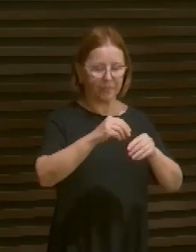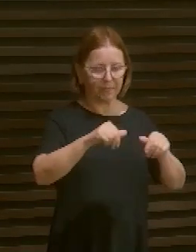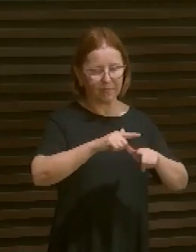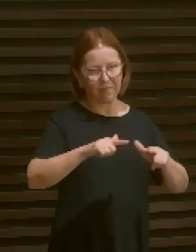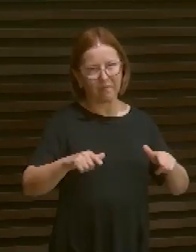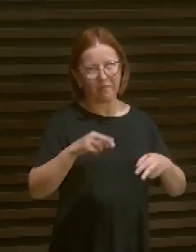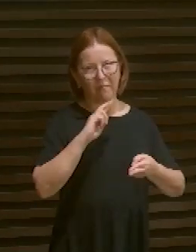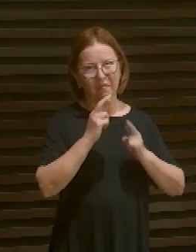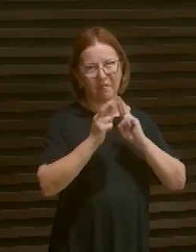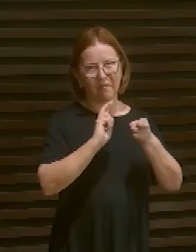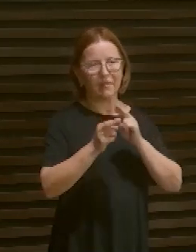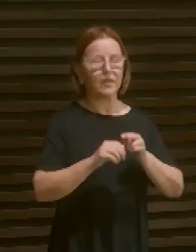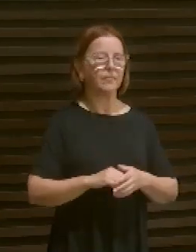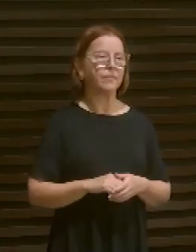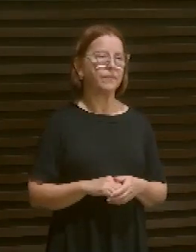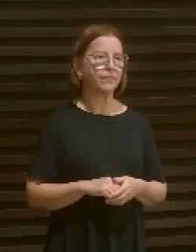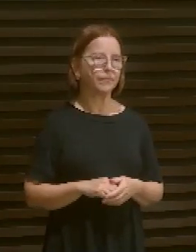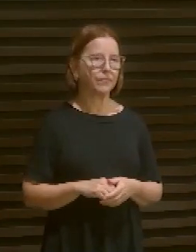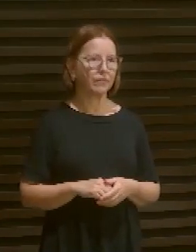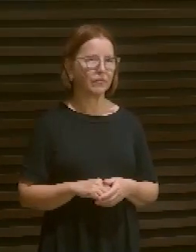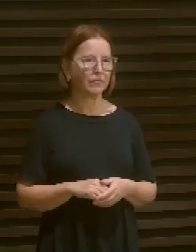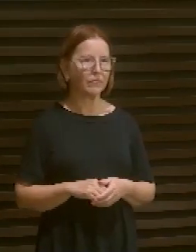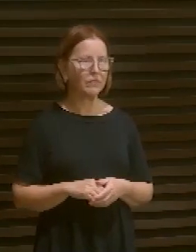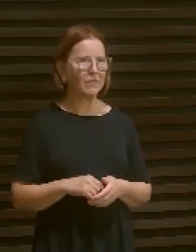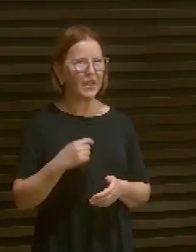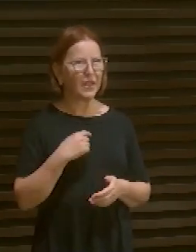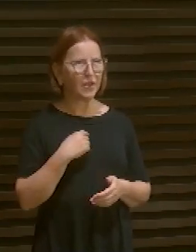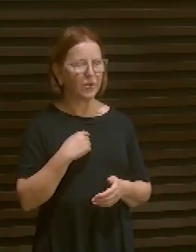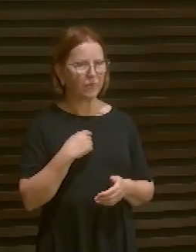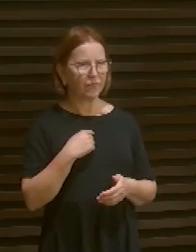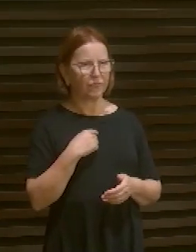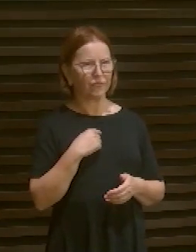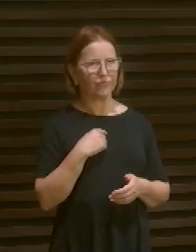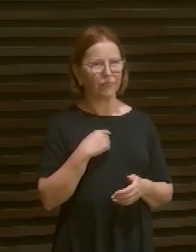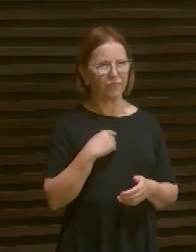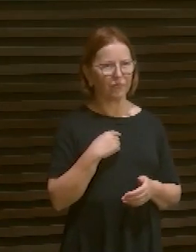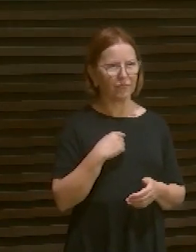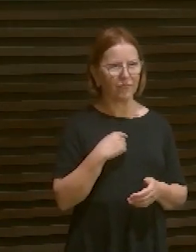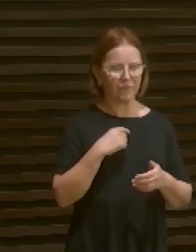reclamando. Eu tive fazendo umas contas,